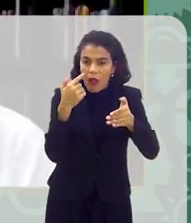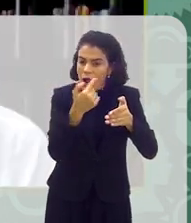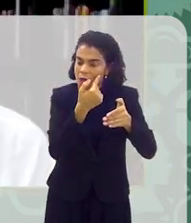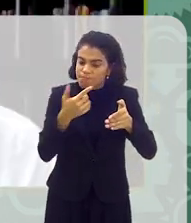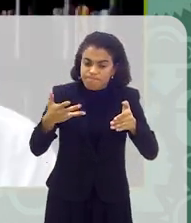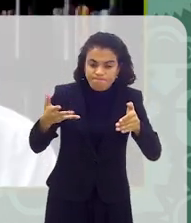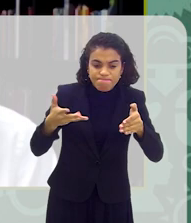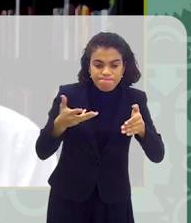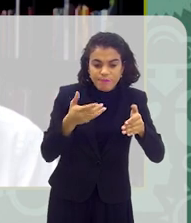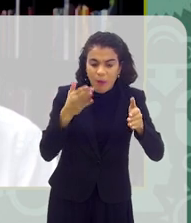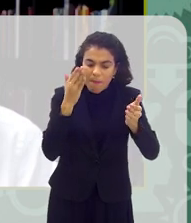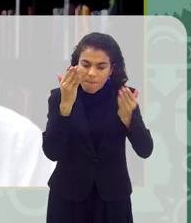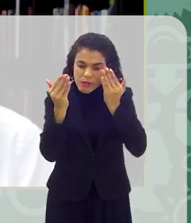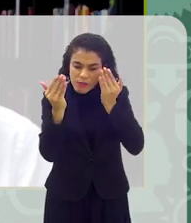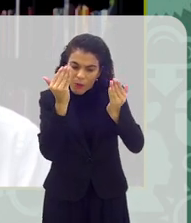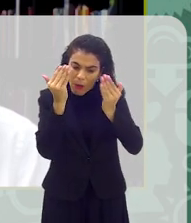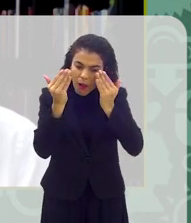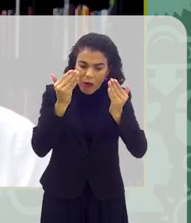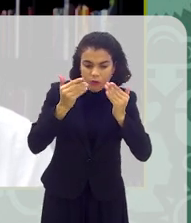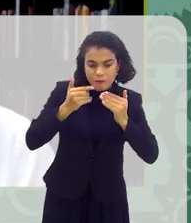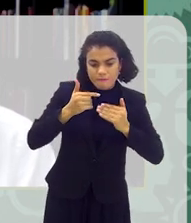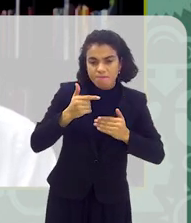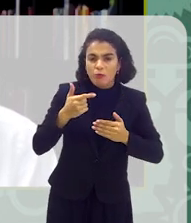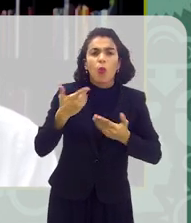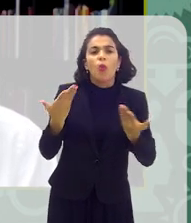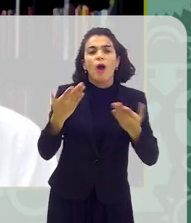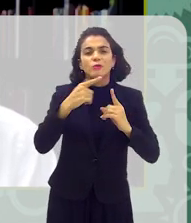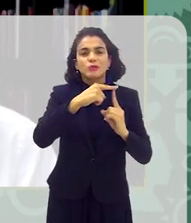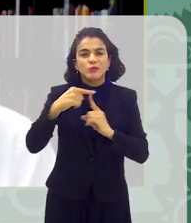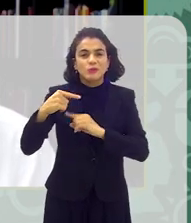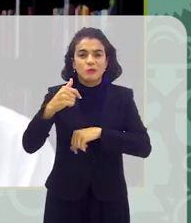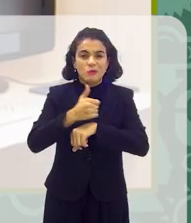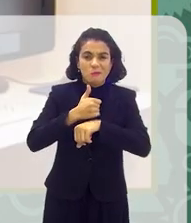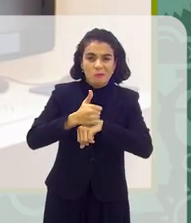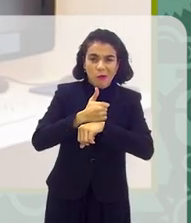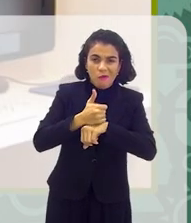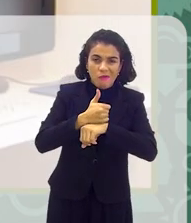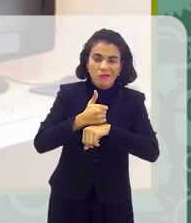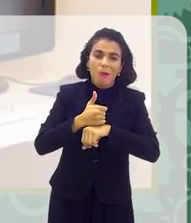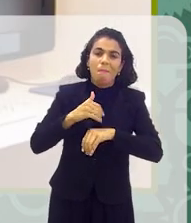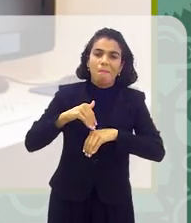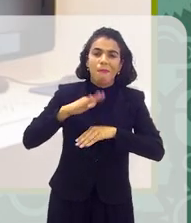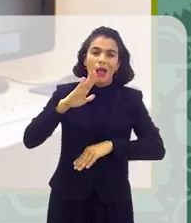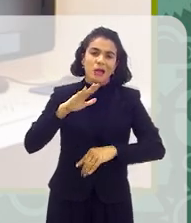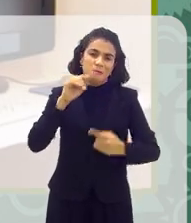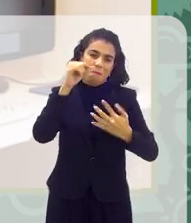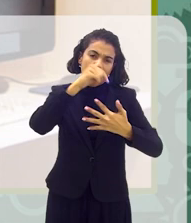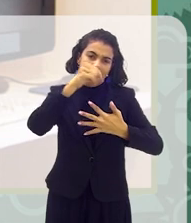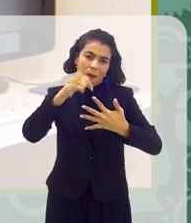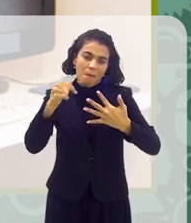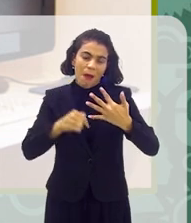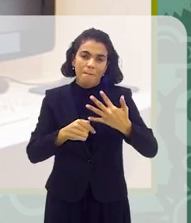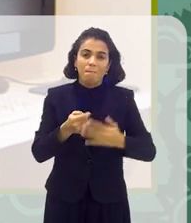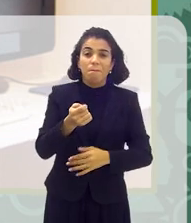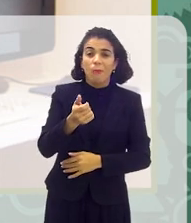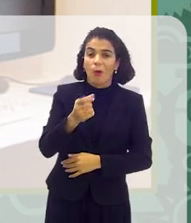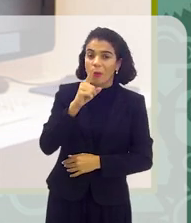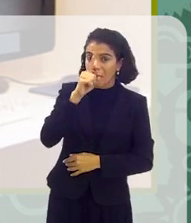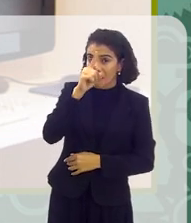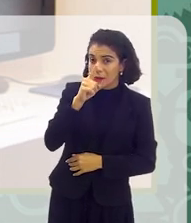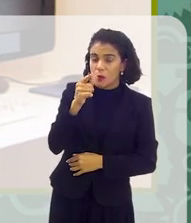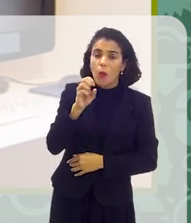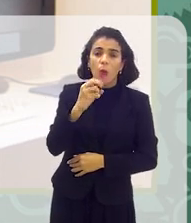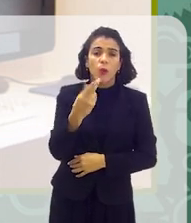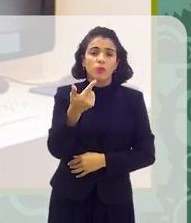olhar humano, uma parte psicológica maior. Quais profissões aí que de repente o senhor poderia pontuar que correm menos riscos? Ou não, isso